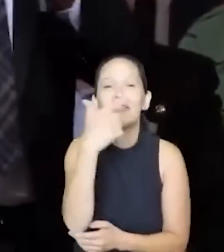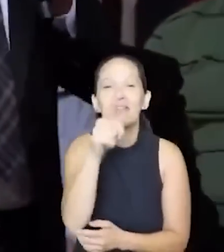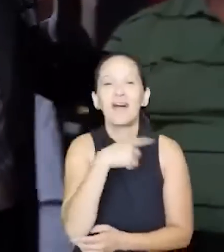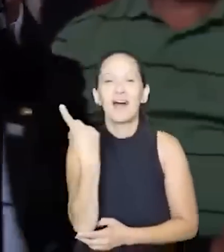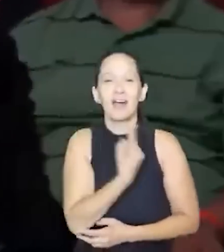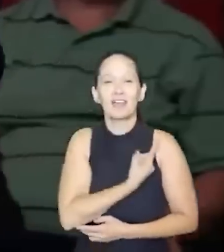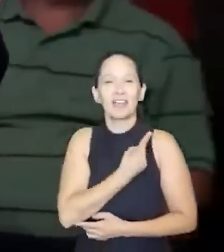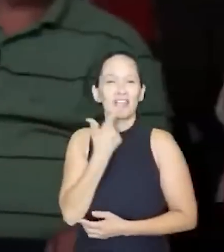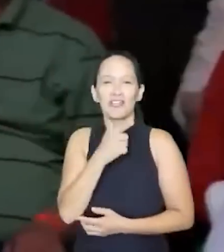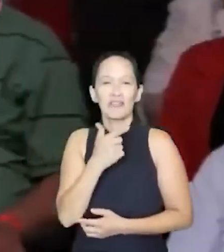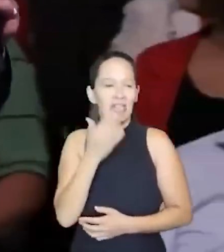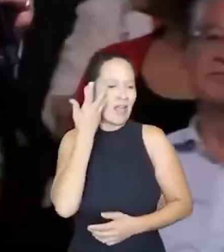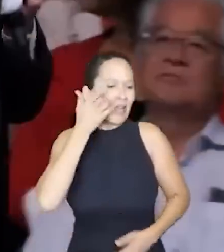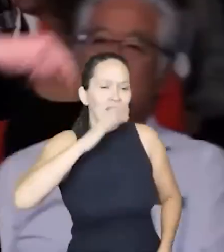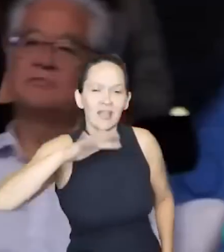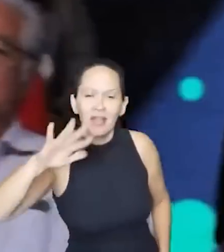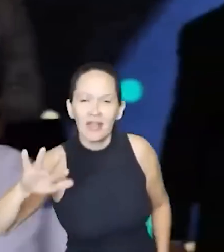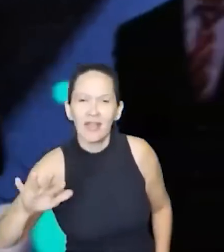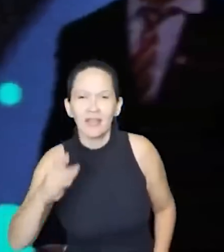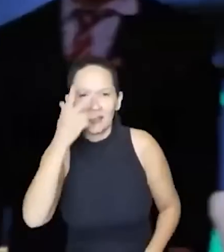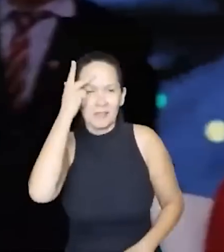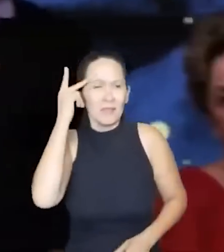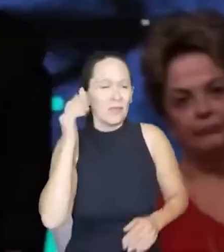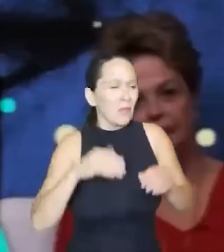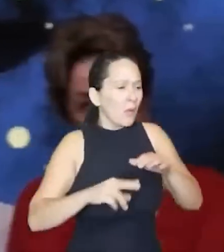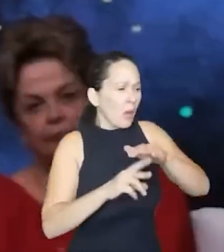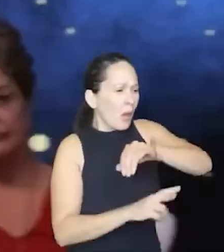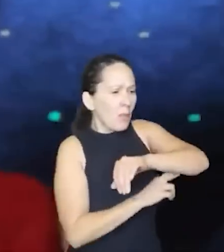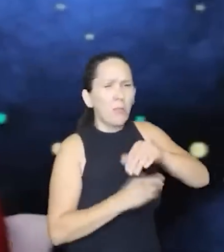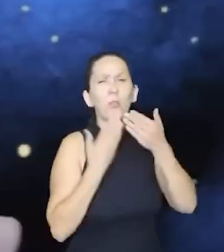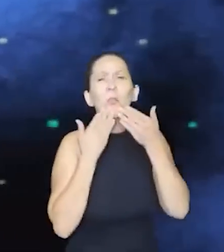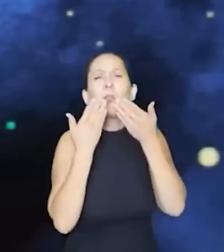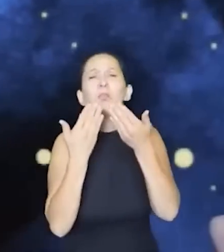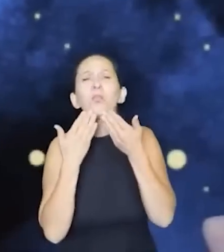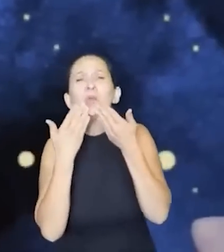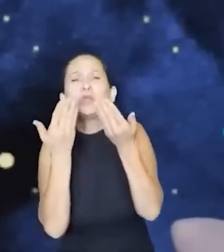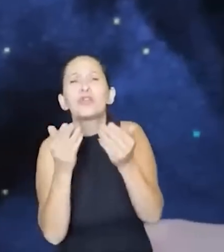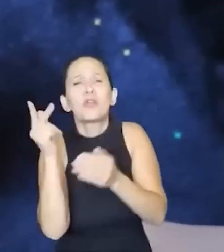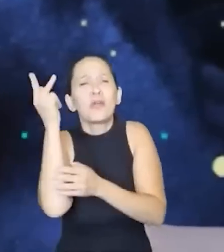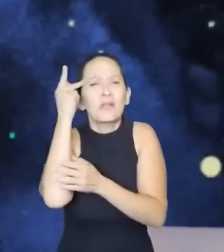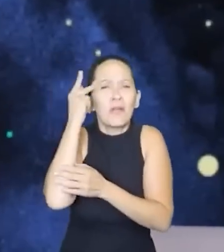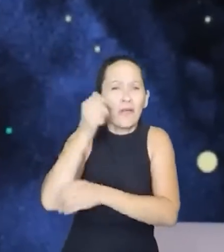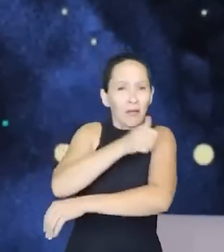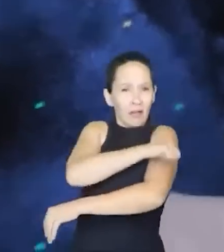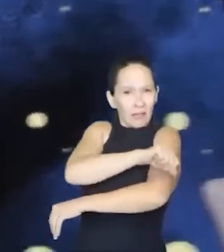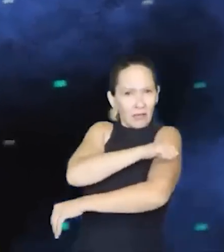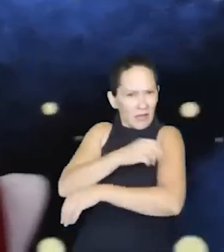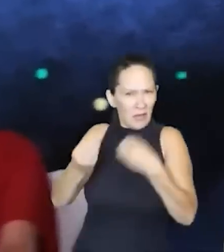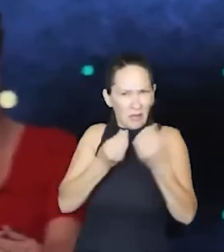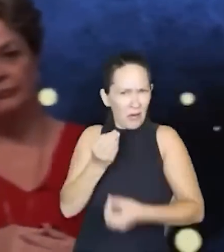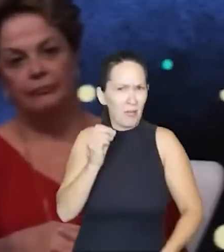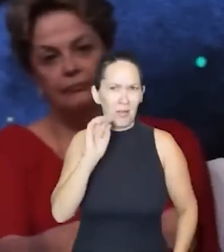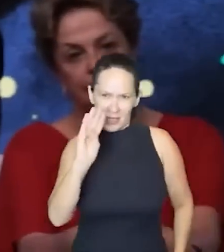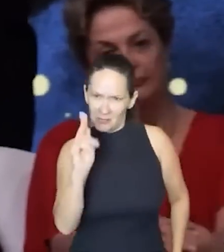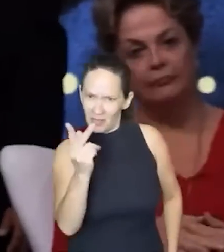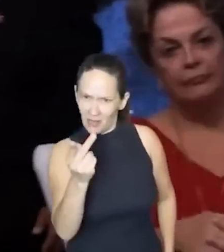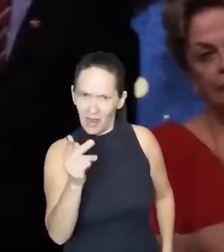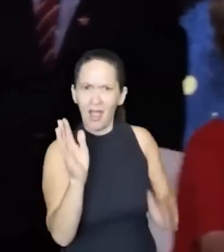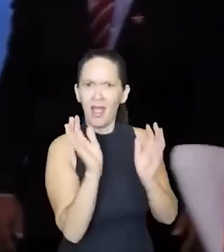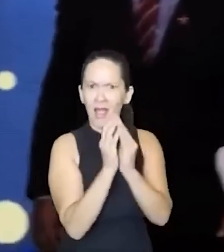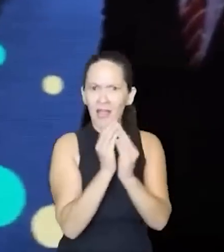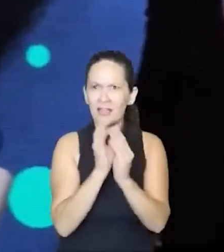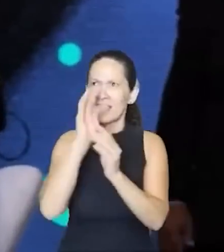mais crianças e pessoas dormindo embaixo dos viadutos em São Paulo, no Rio de Janeiro, em Belo Horizonte, em Recife, em tudo quanto é